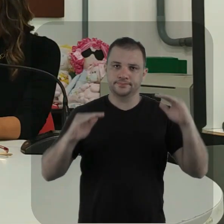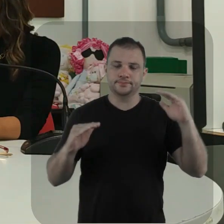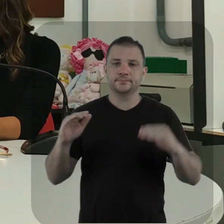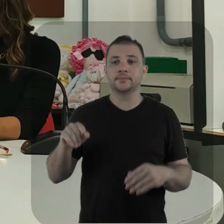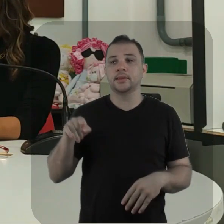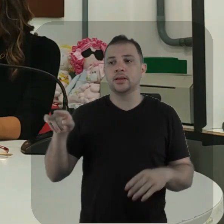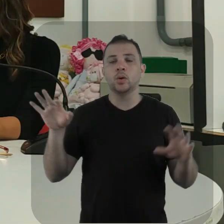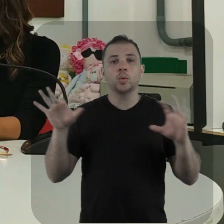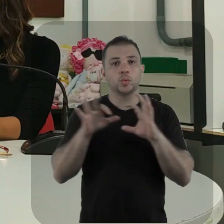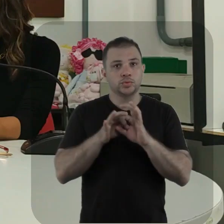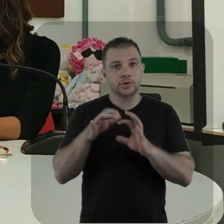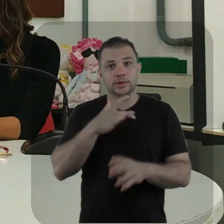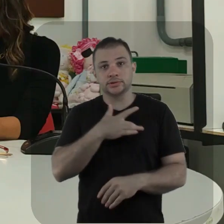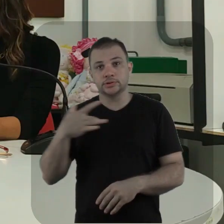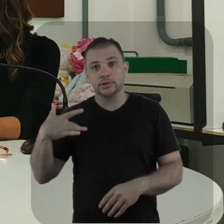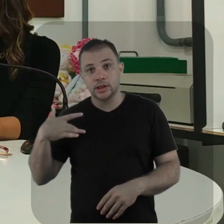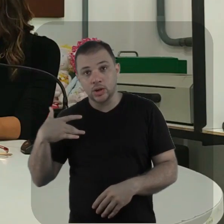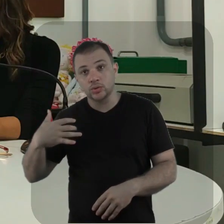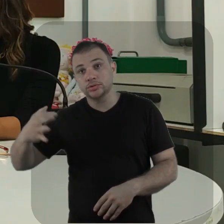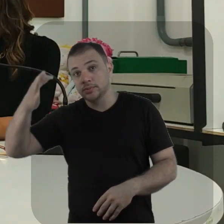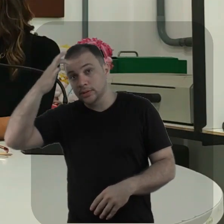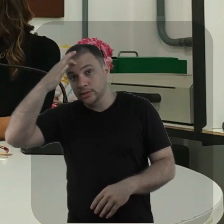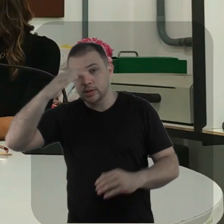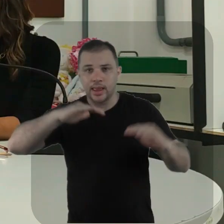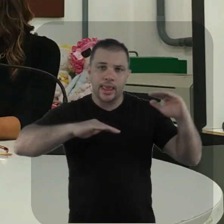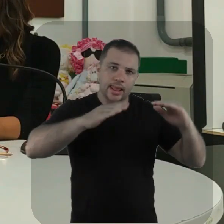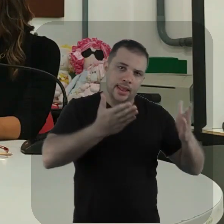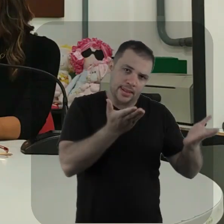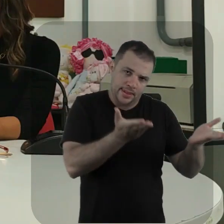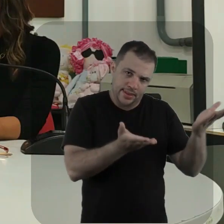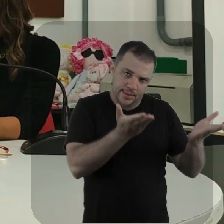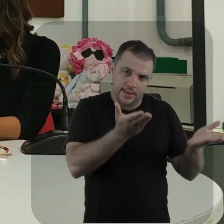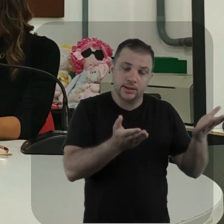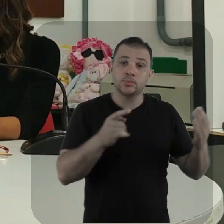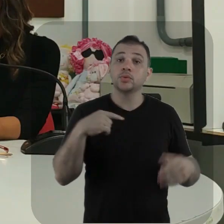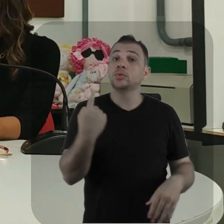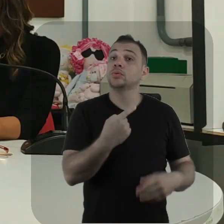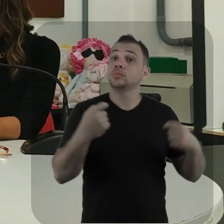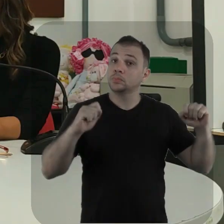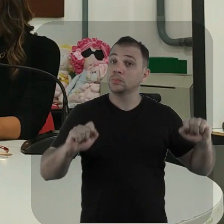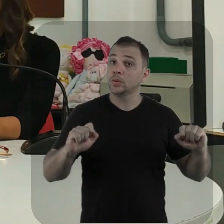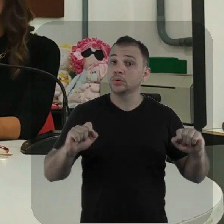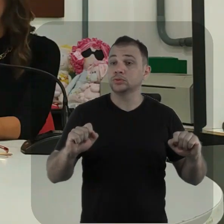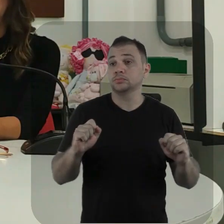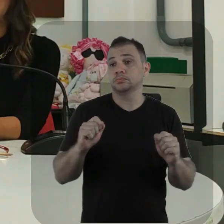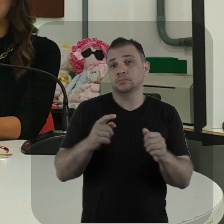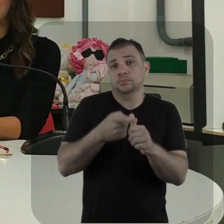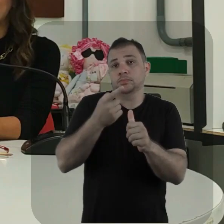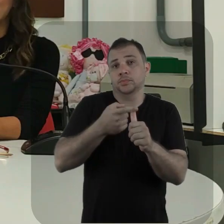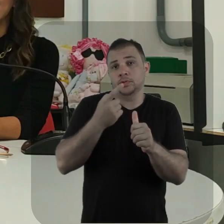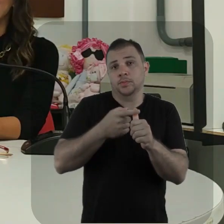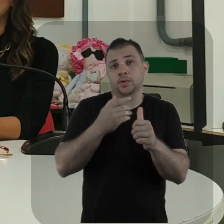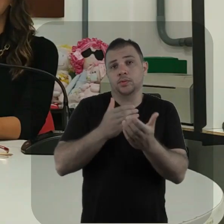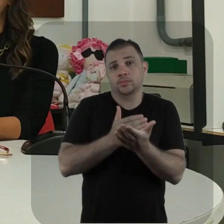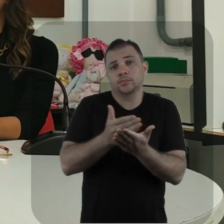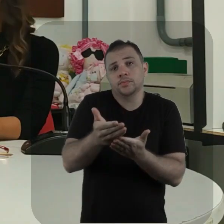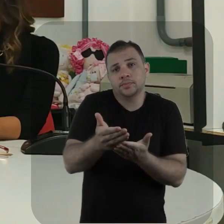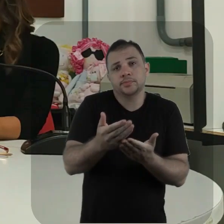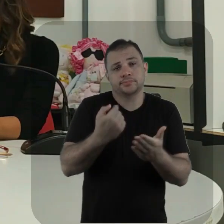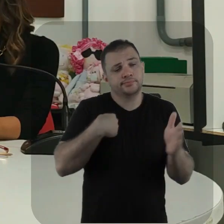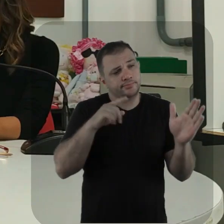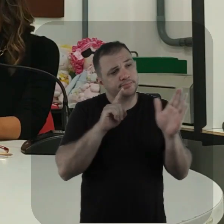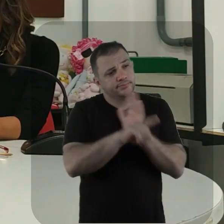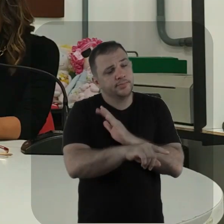deram muito é atrelando a saúde mental a equilíbrio. Acho que a gente poderia começar conversando um pouco sobre isso, né?